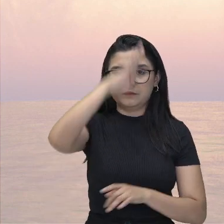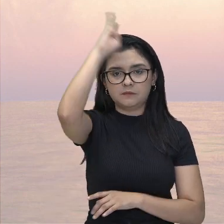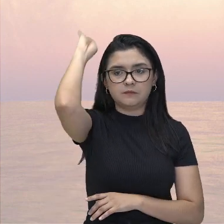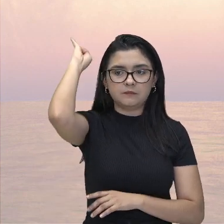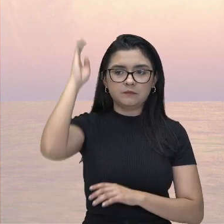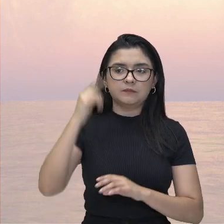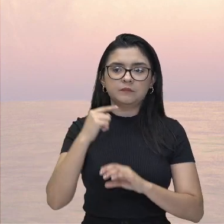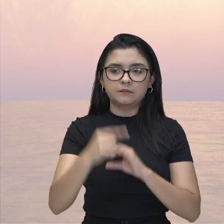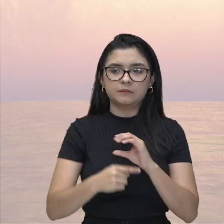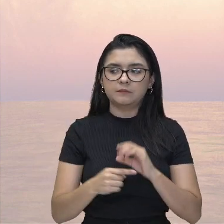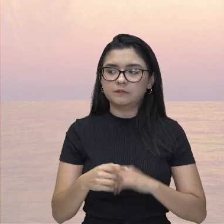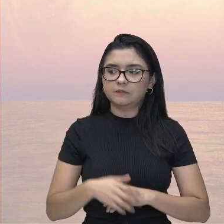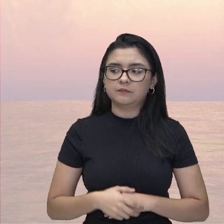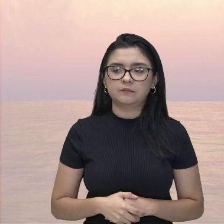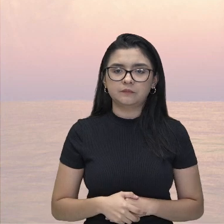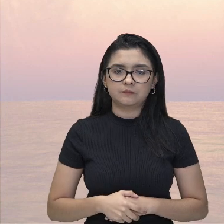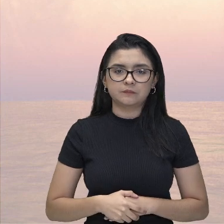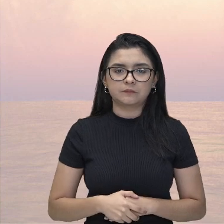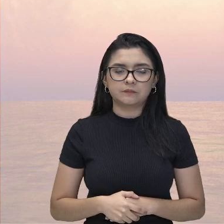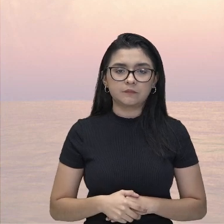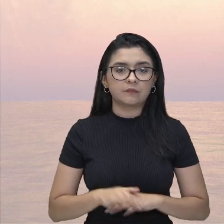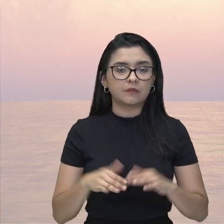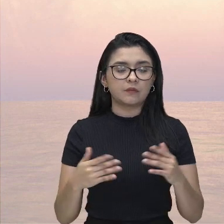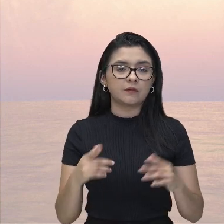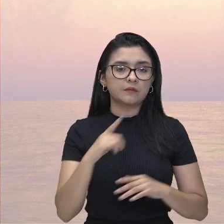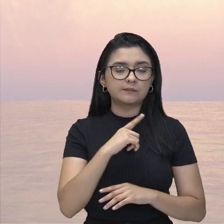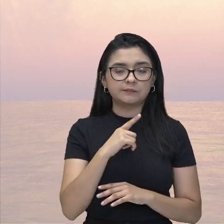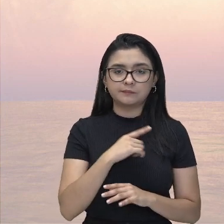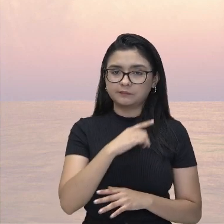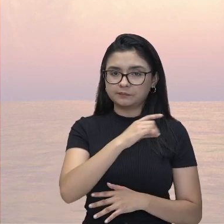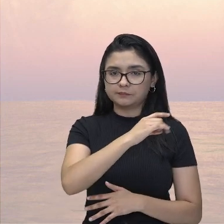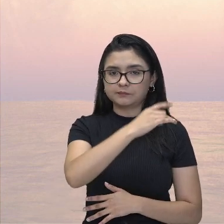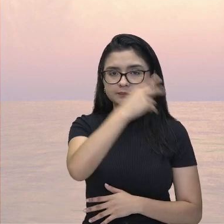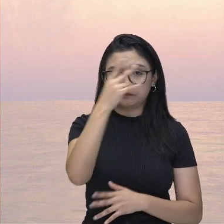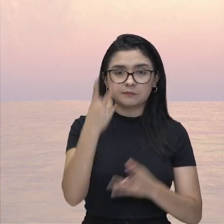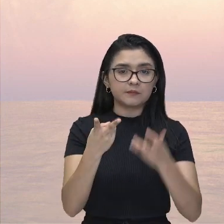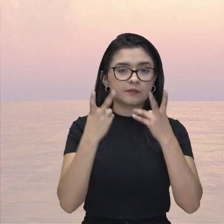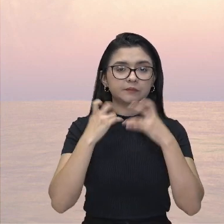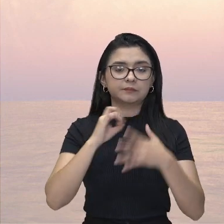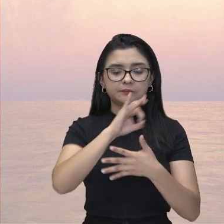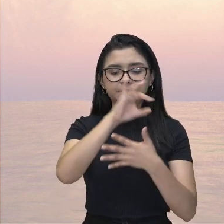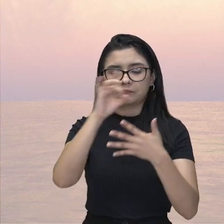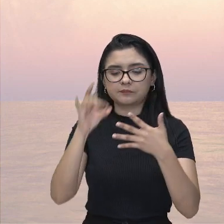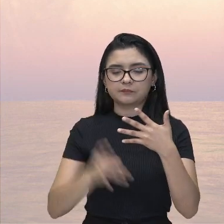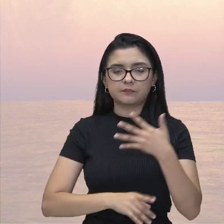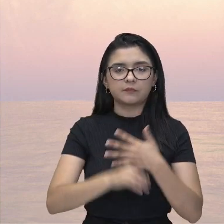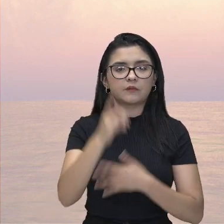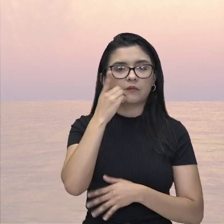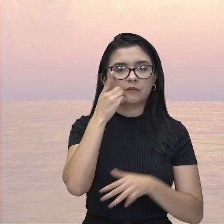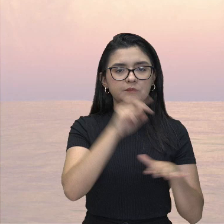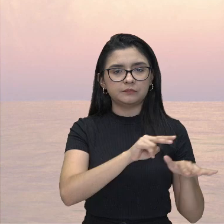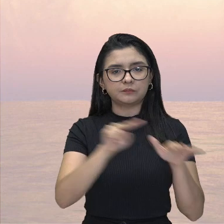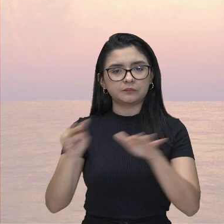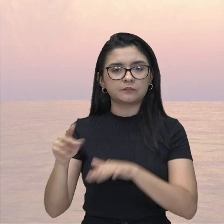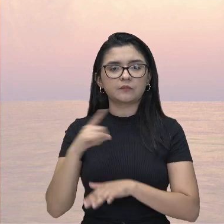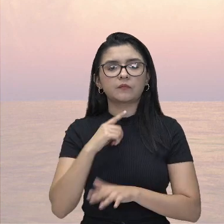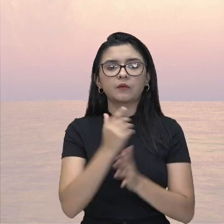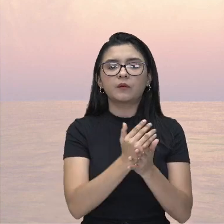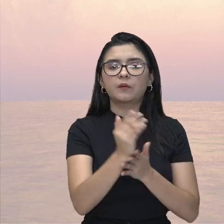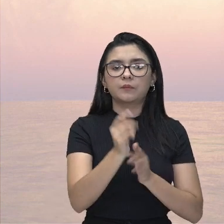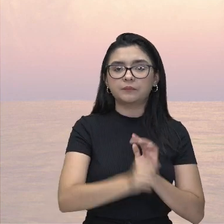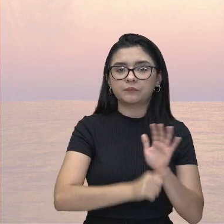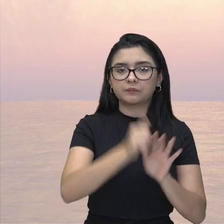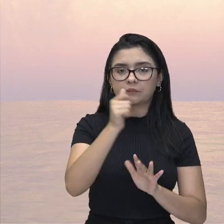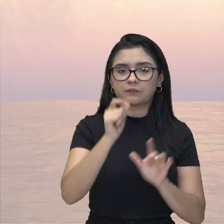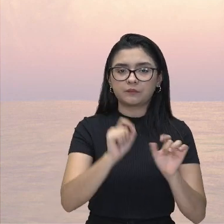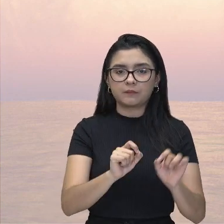amor vocês perceberam aí para cada dia da semana para cada dia até agora né né nós começamos com o primeiro dia